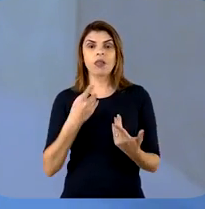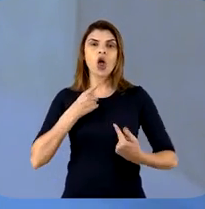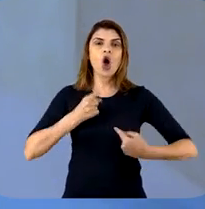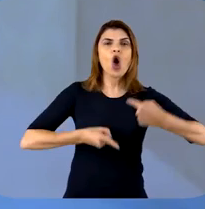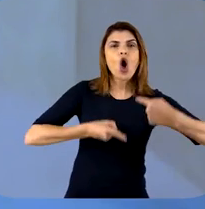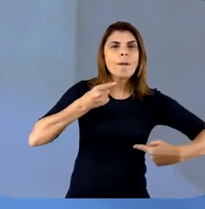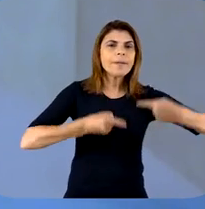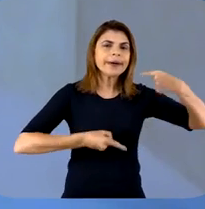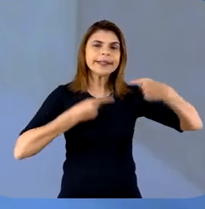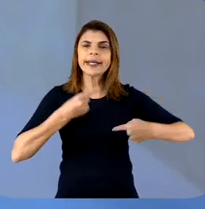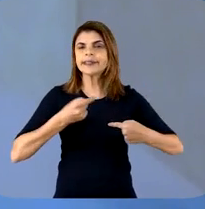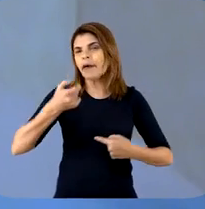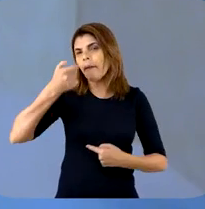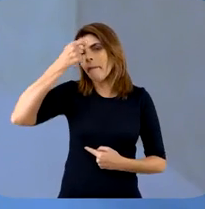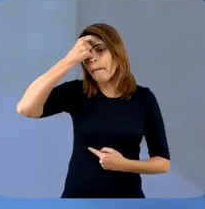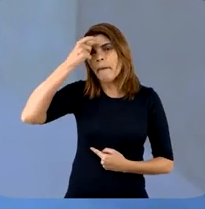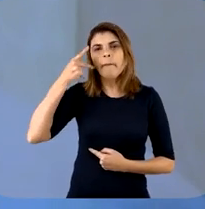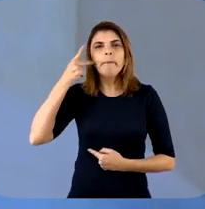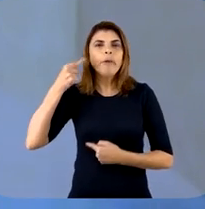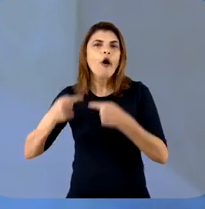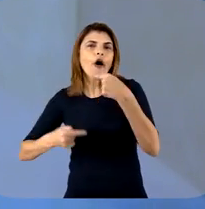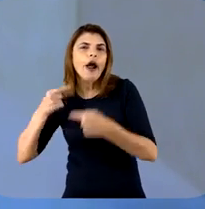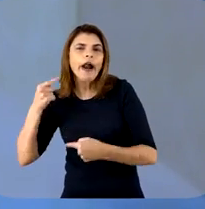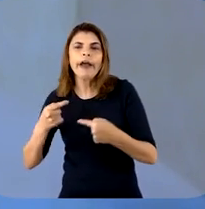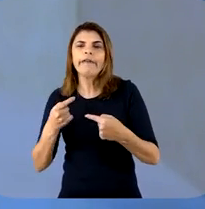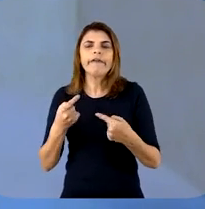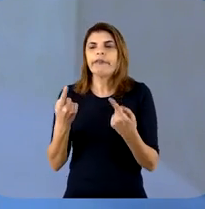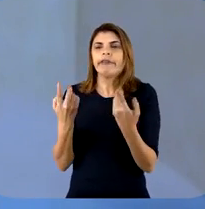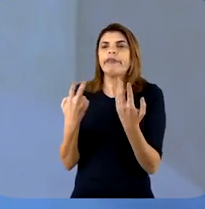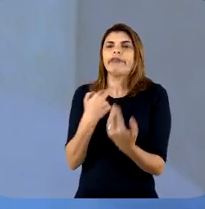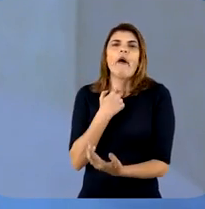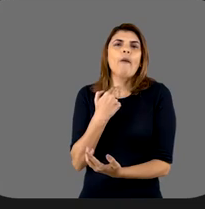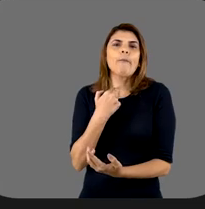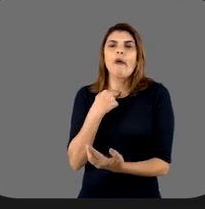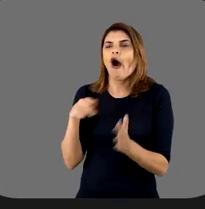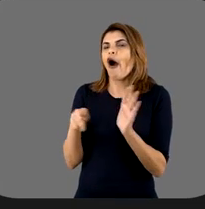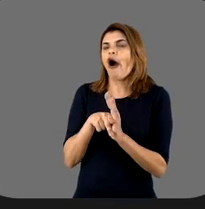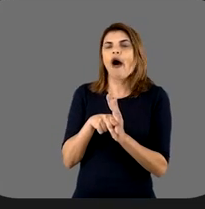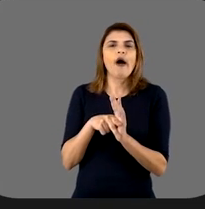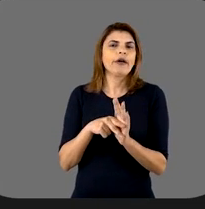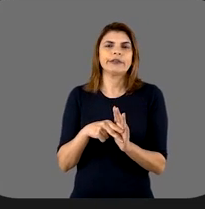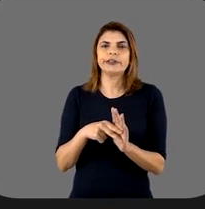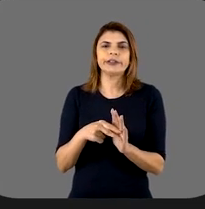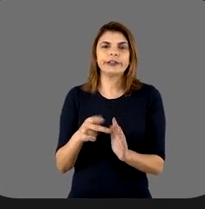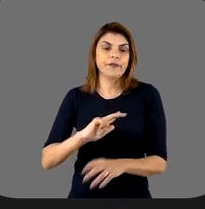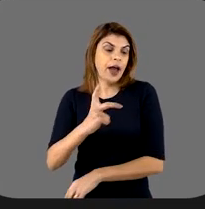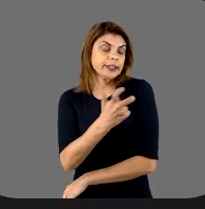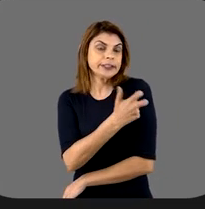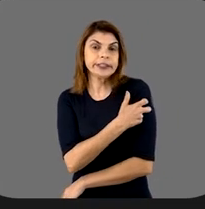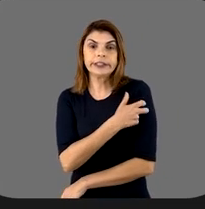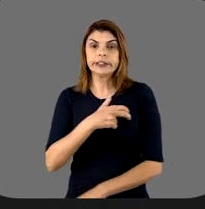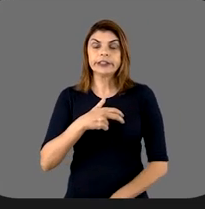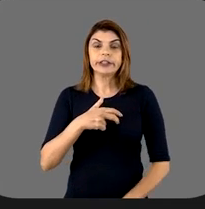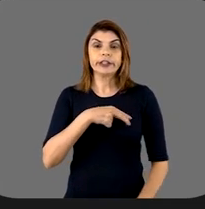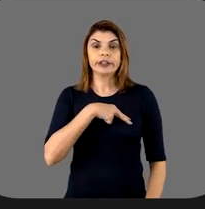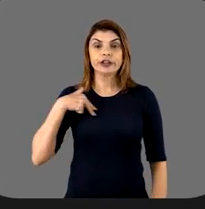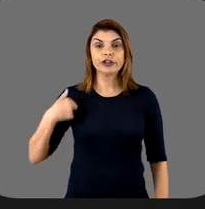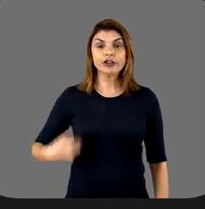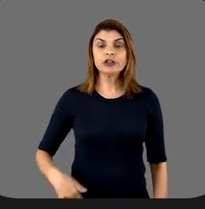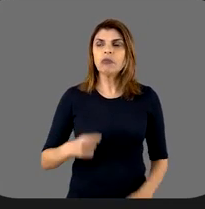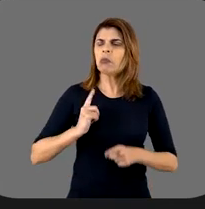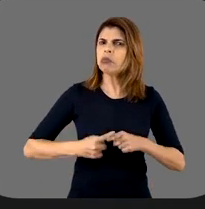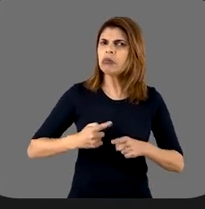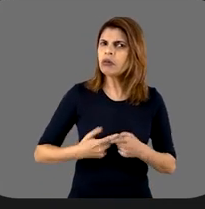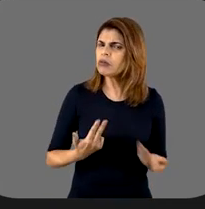competição ideológico-política pela vacina, não pode ser a chinesa. Por que não? Qual é o... Então, eu vejo